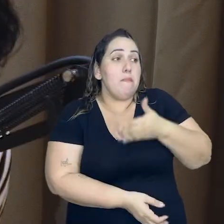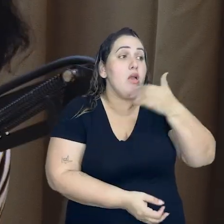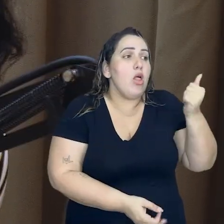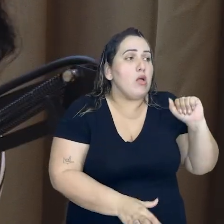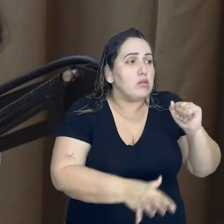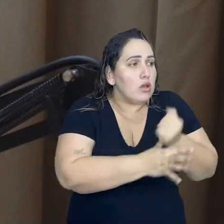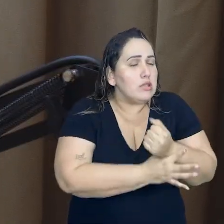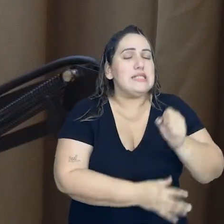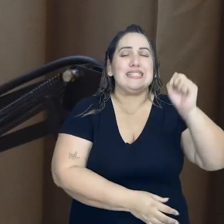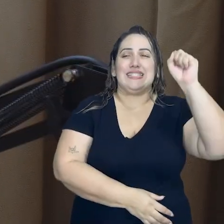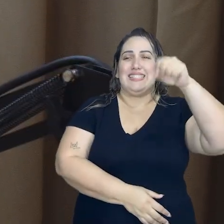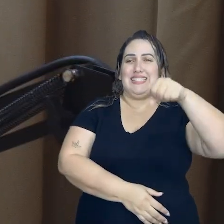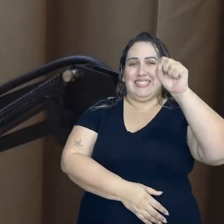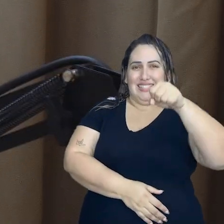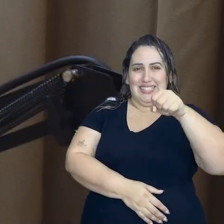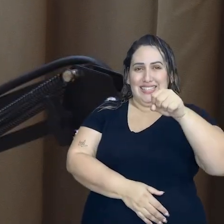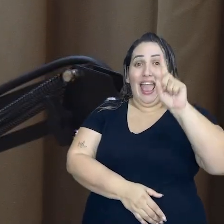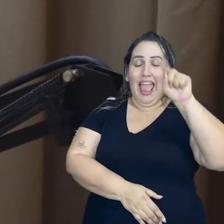porque